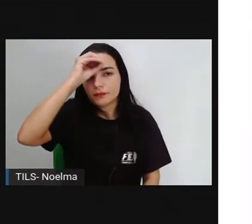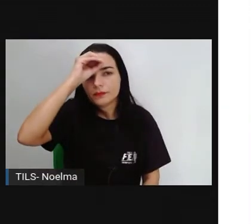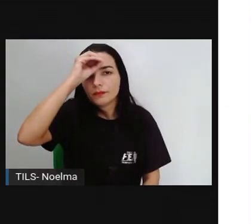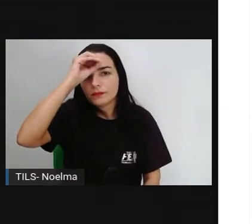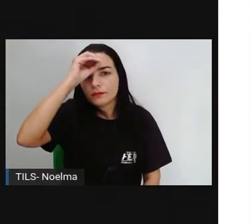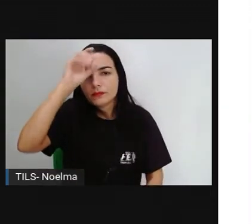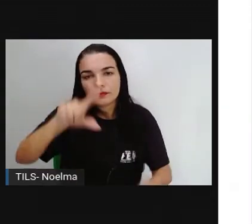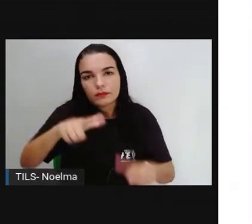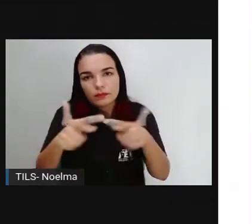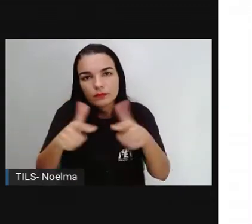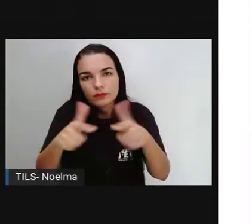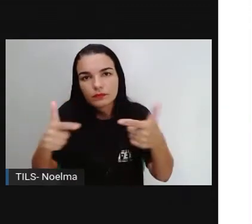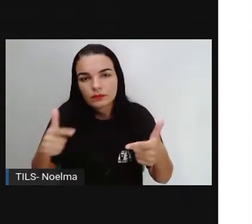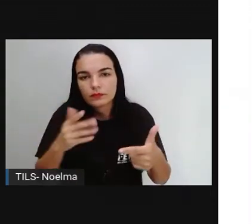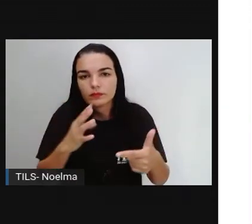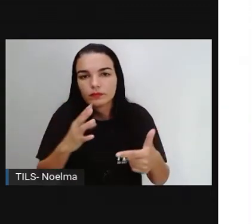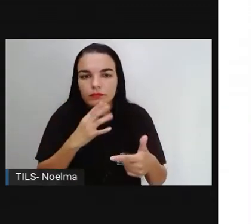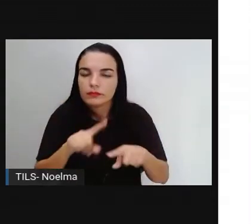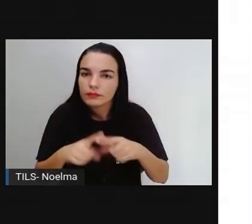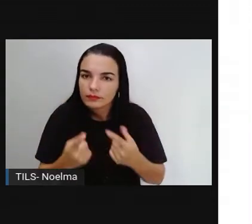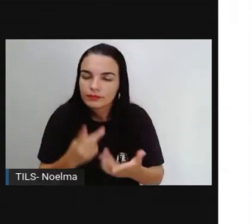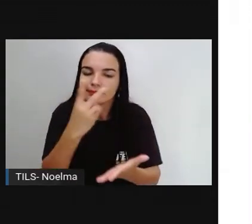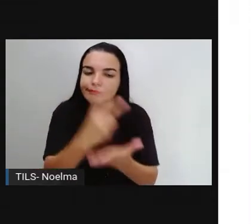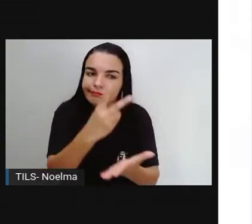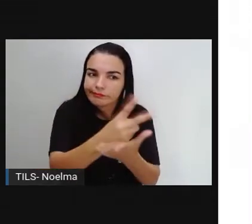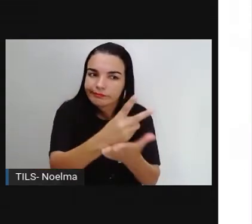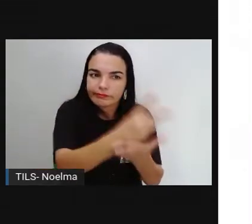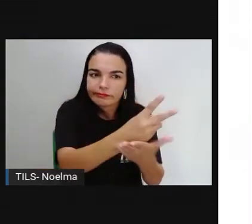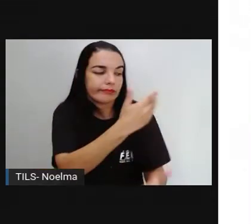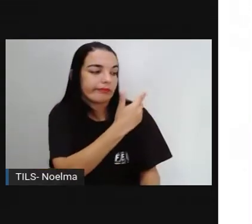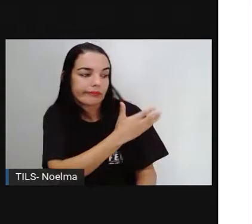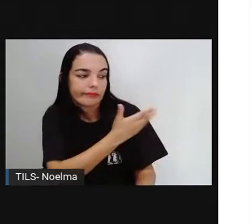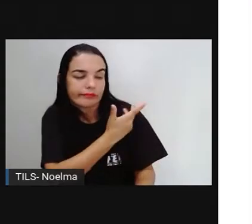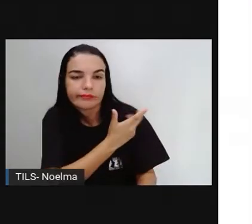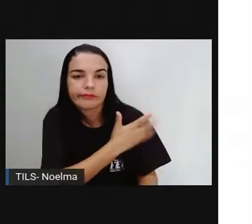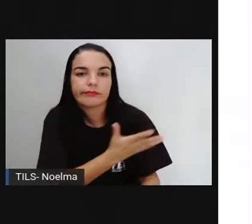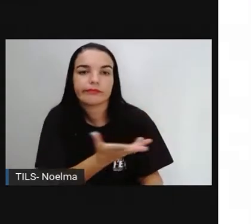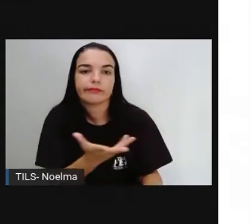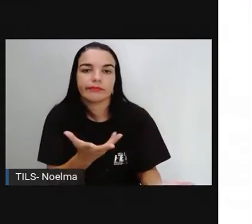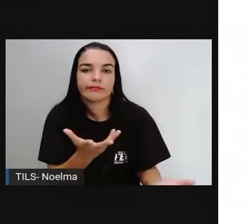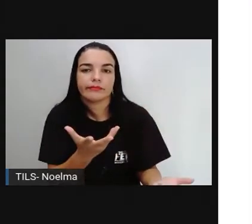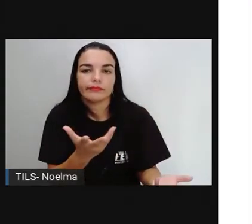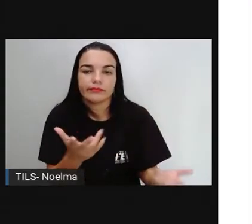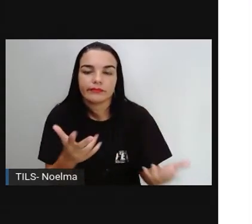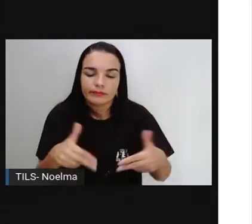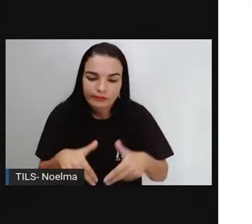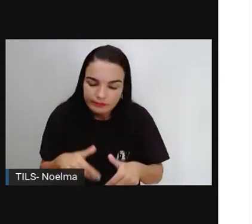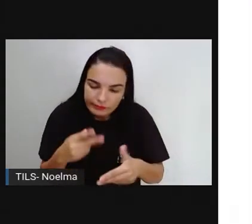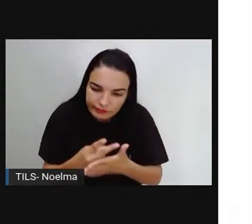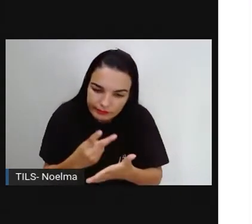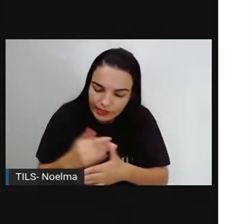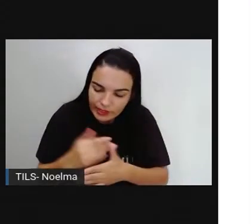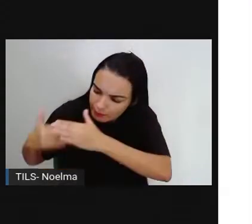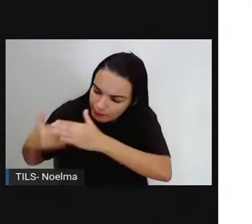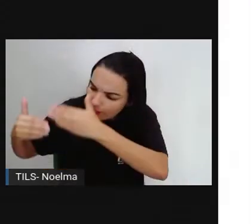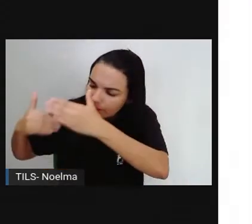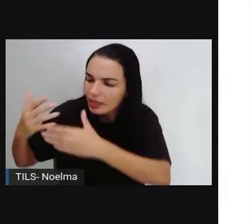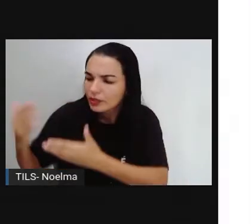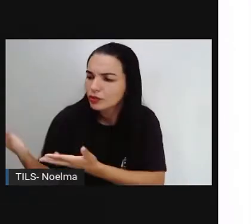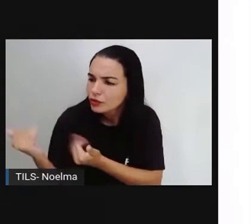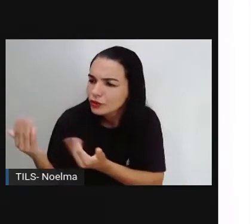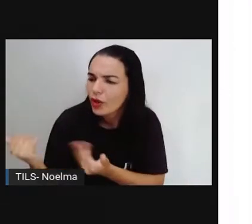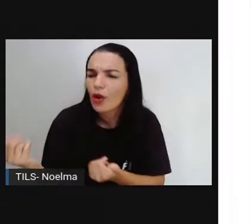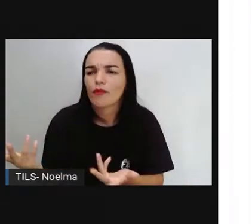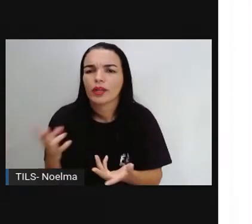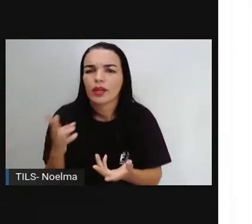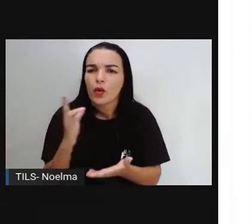que os preconceitos, as discriminações, né, e tudo que foi feito historicamente vai sendo reproduzido. Crianças, os jovens, os adultos continuam, né,